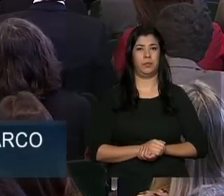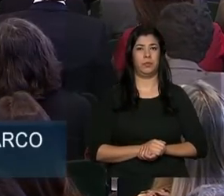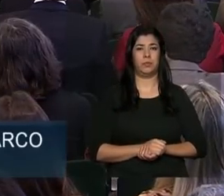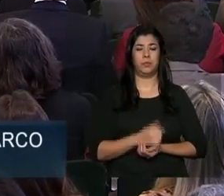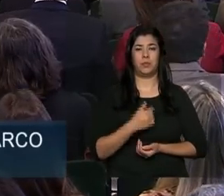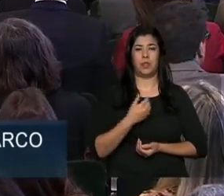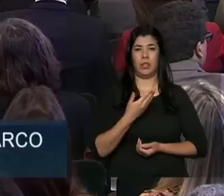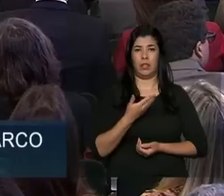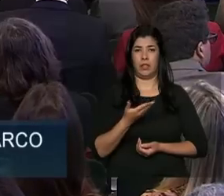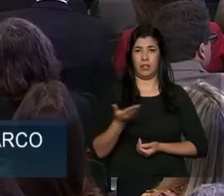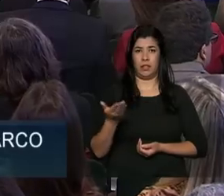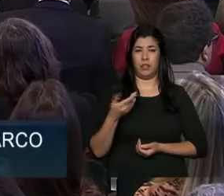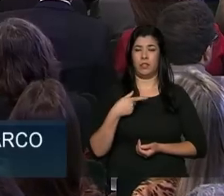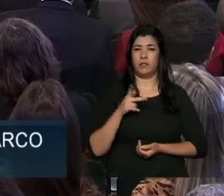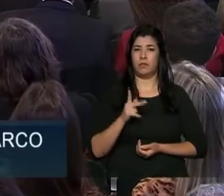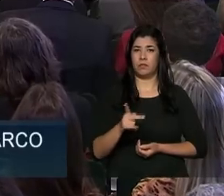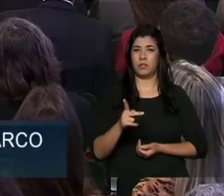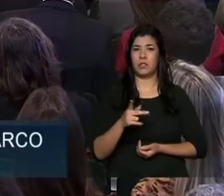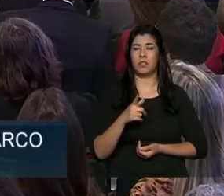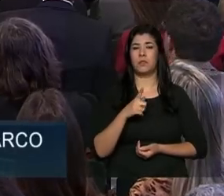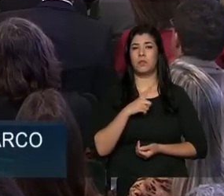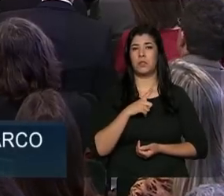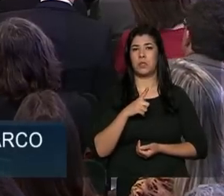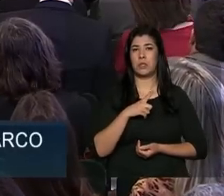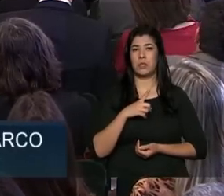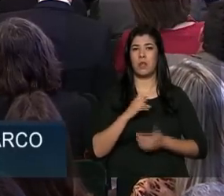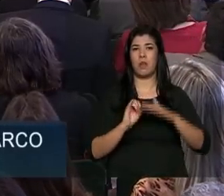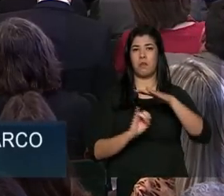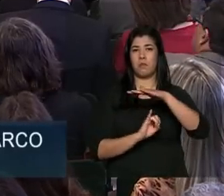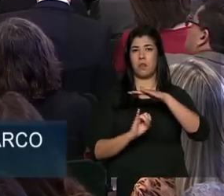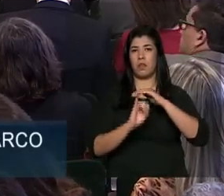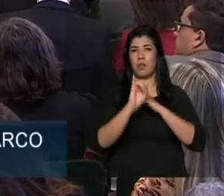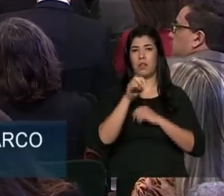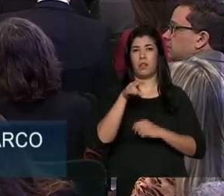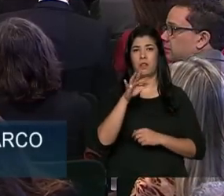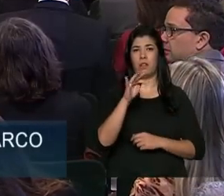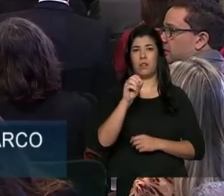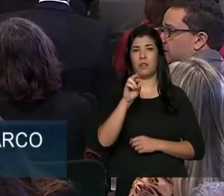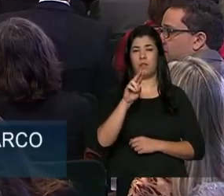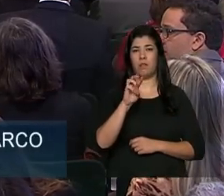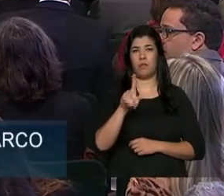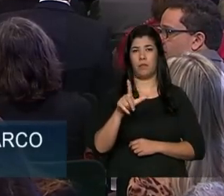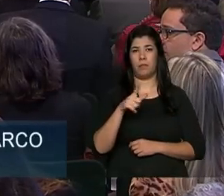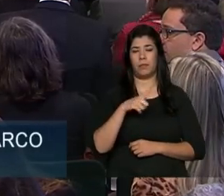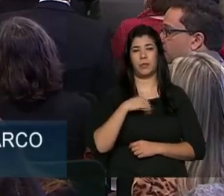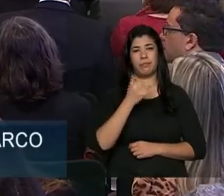Vou, como sempre, ser mais informal, dispensar todo o protocolo, minha cara